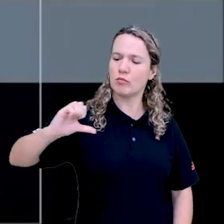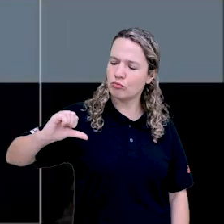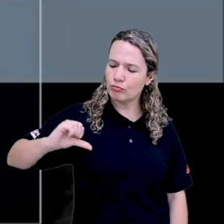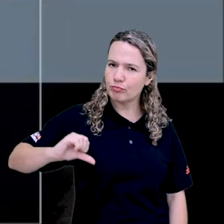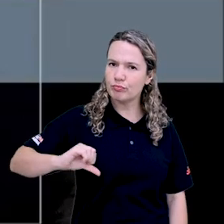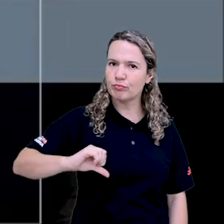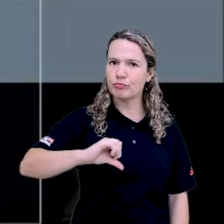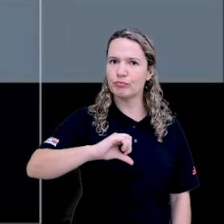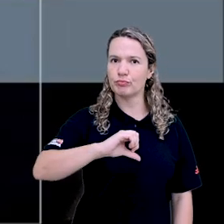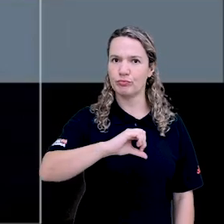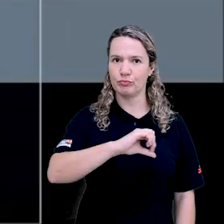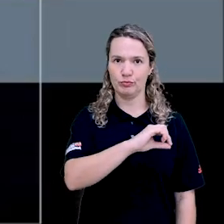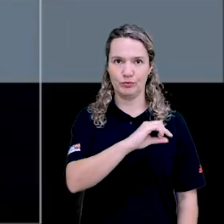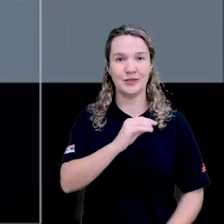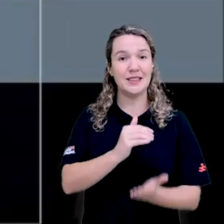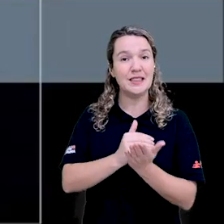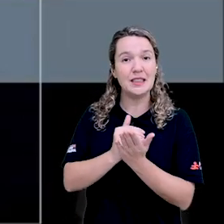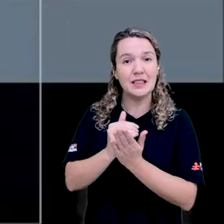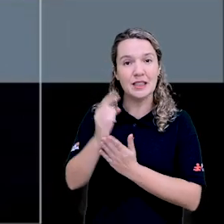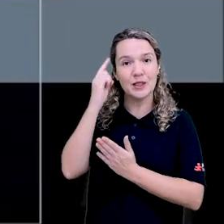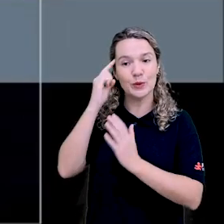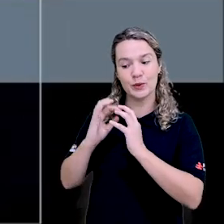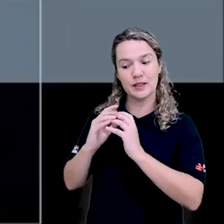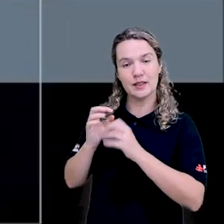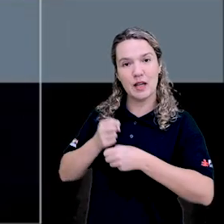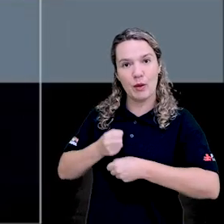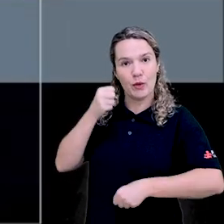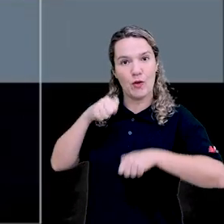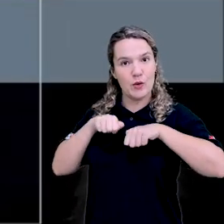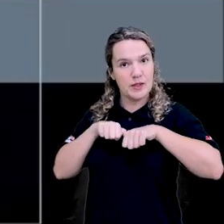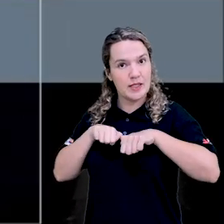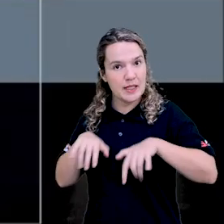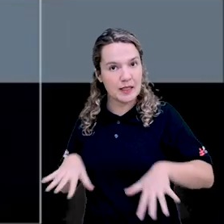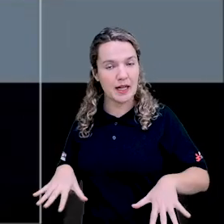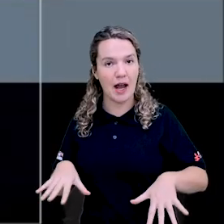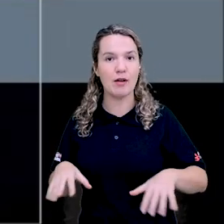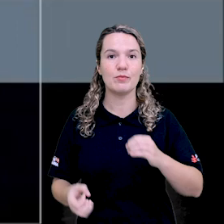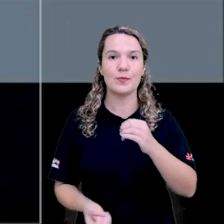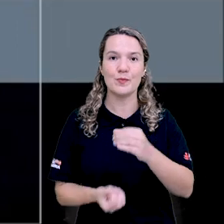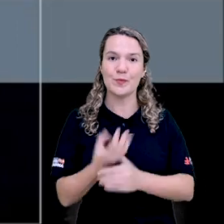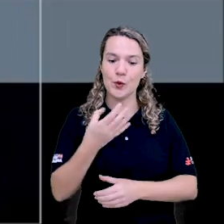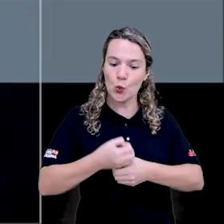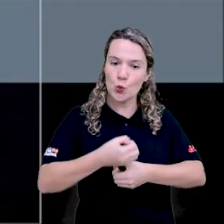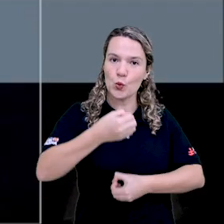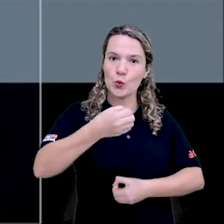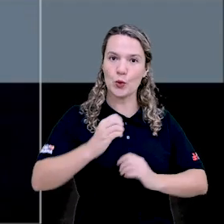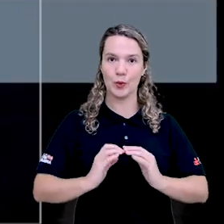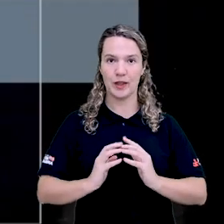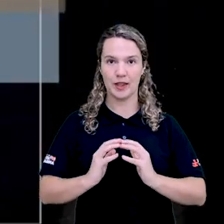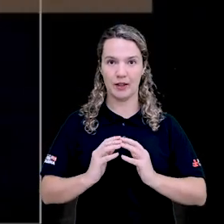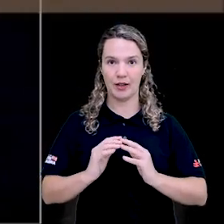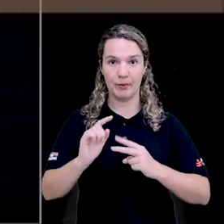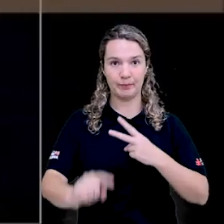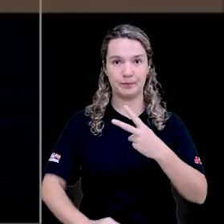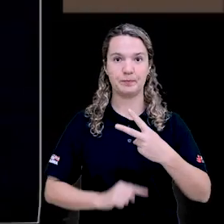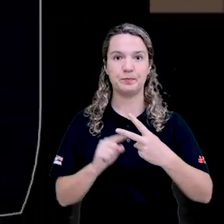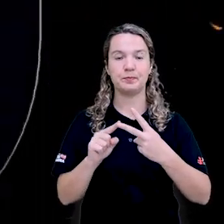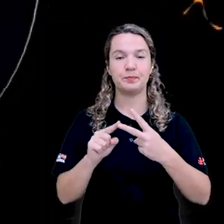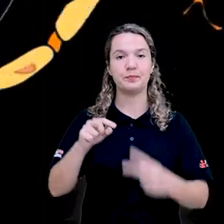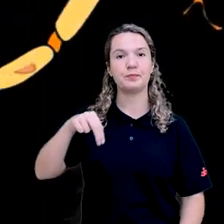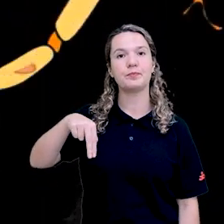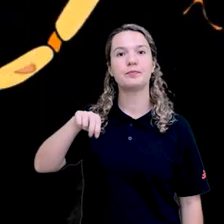o início do sistema nervoso central, onde ocorre a formação do tubo neural. Já